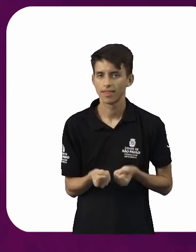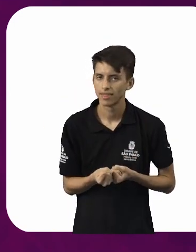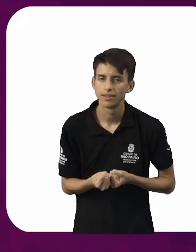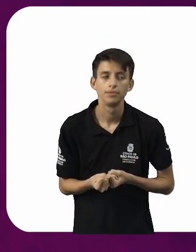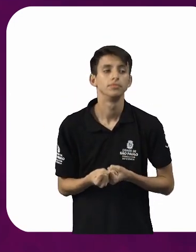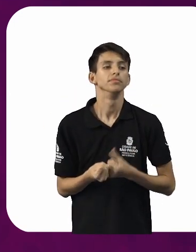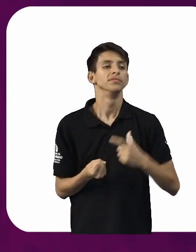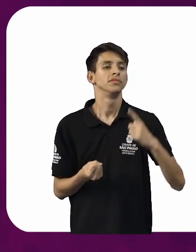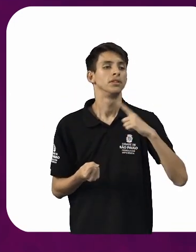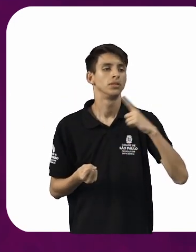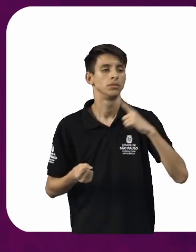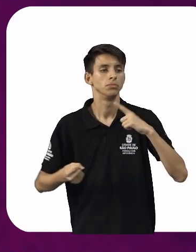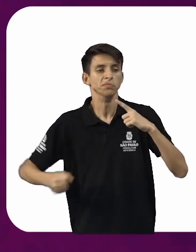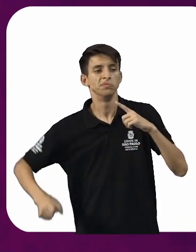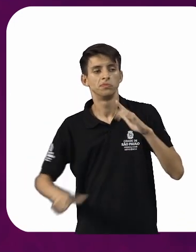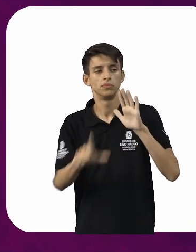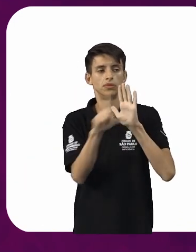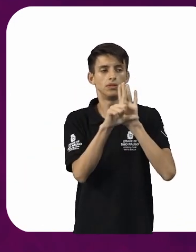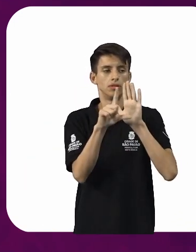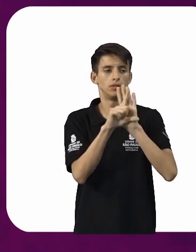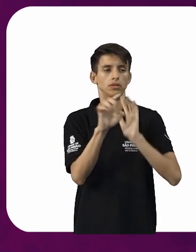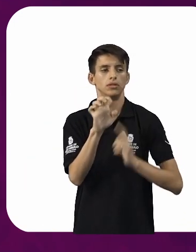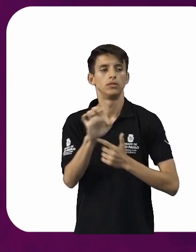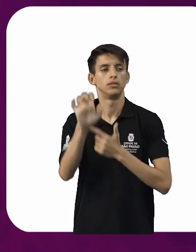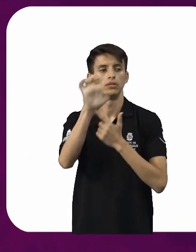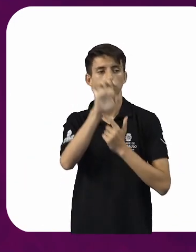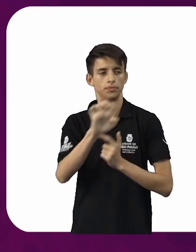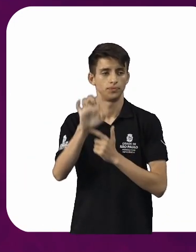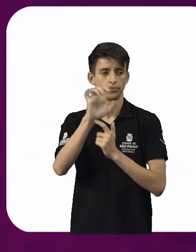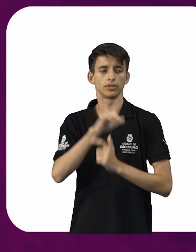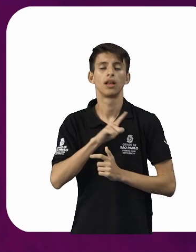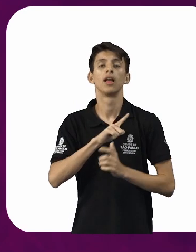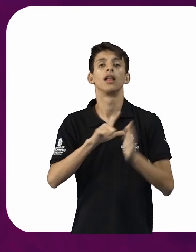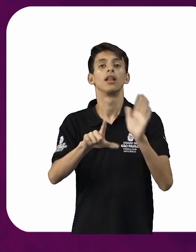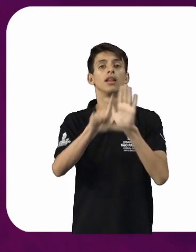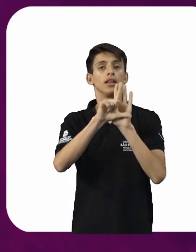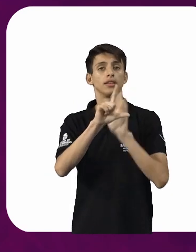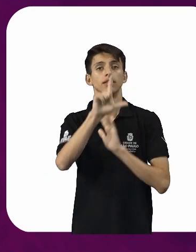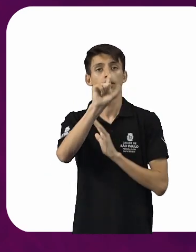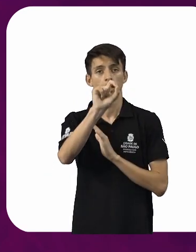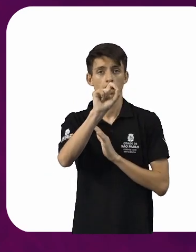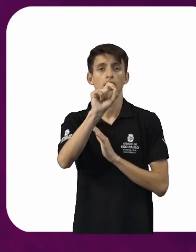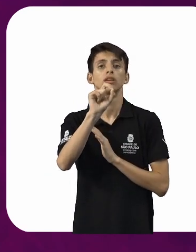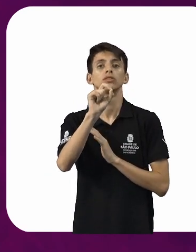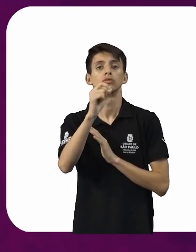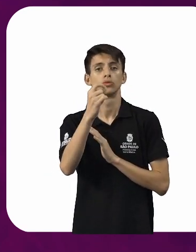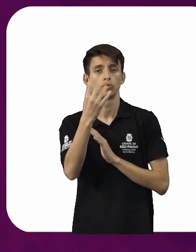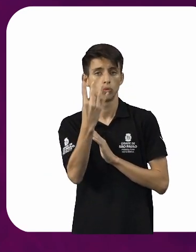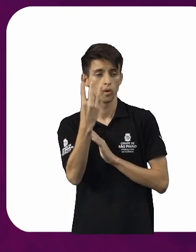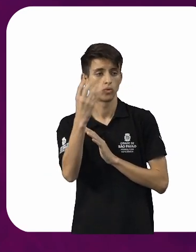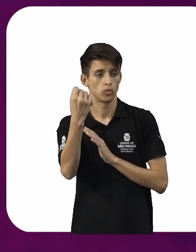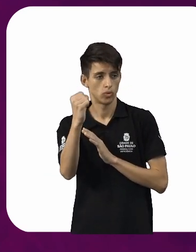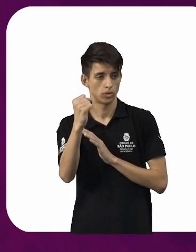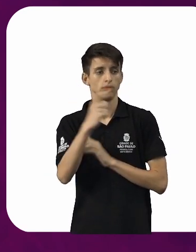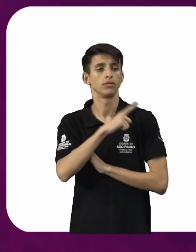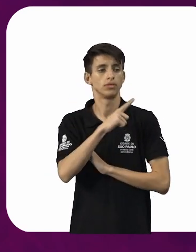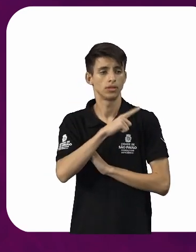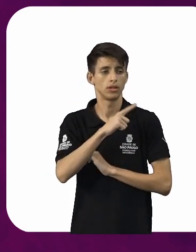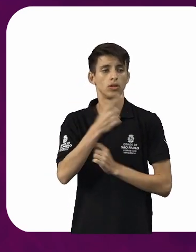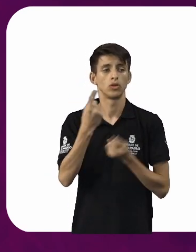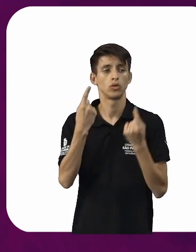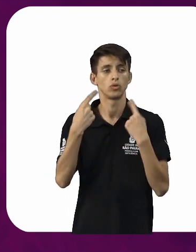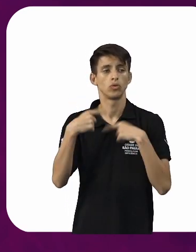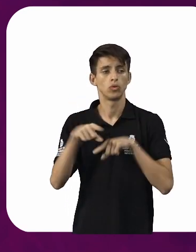leis estaduais, como a de São Paulo. Em São Paulo, a gente tem a Lei 10.948 de 2001, que pune atos de discriminação